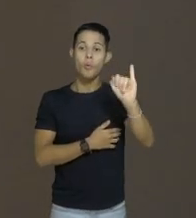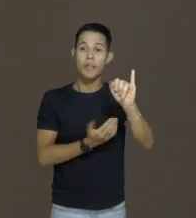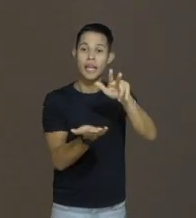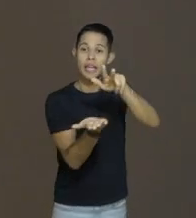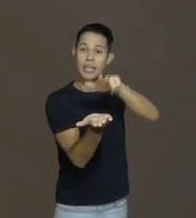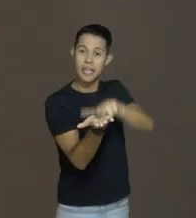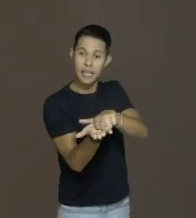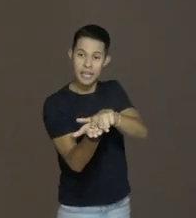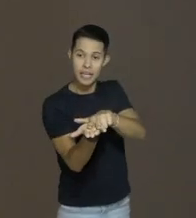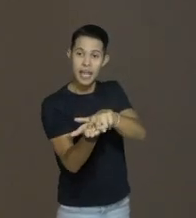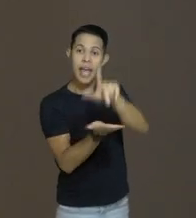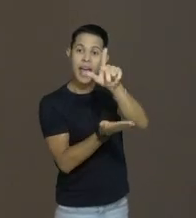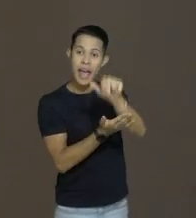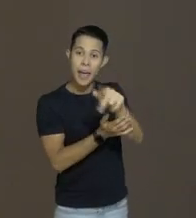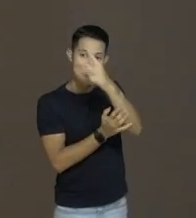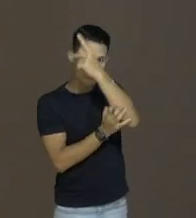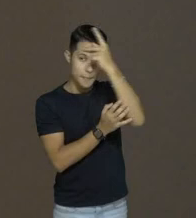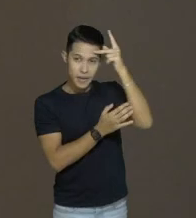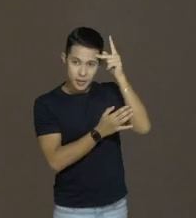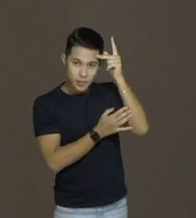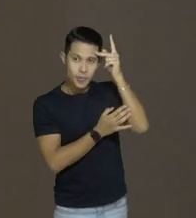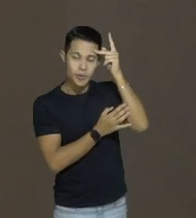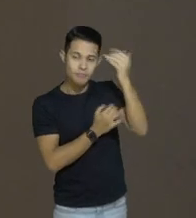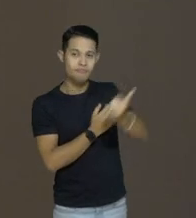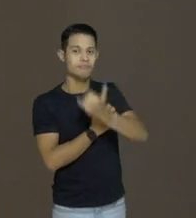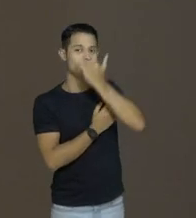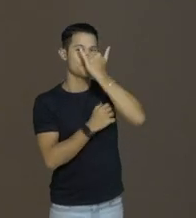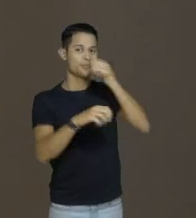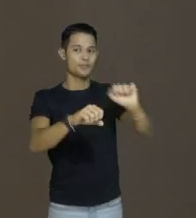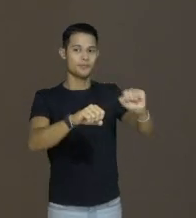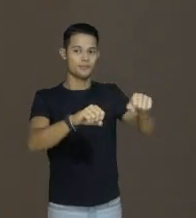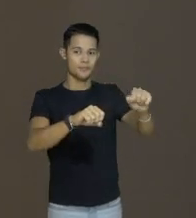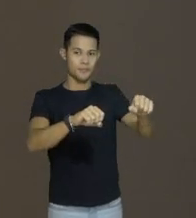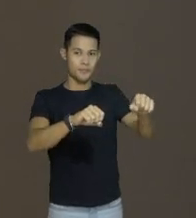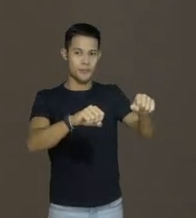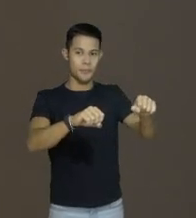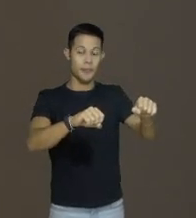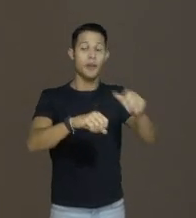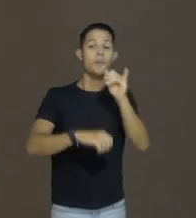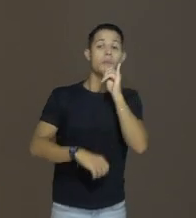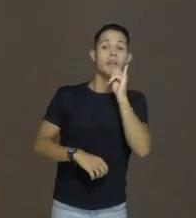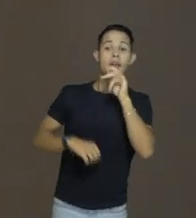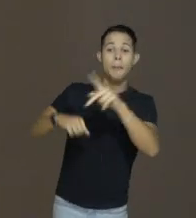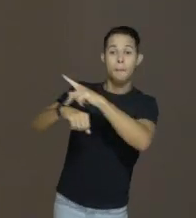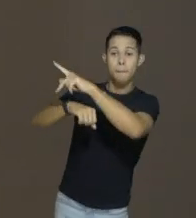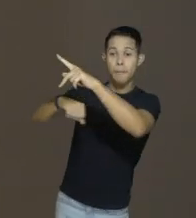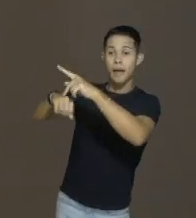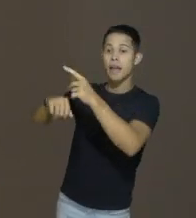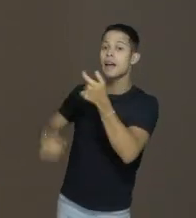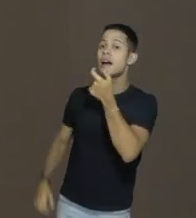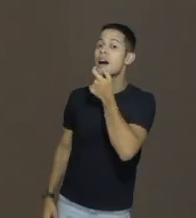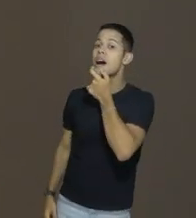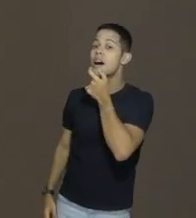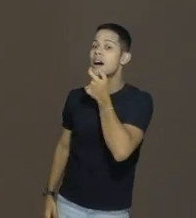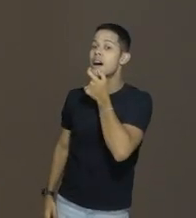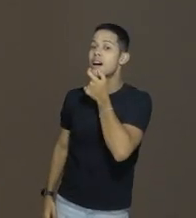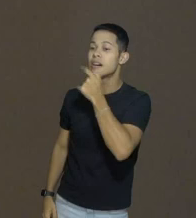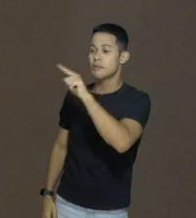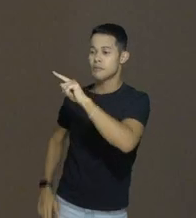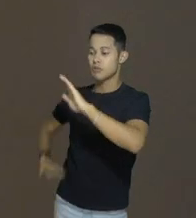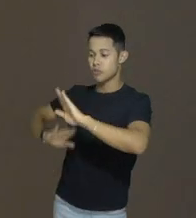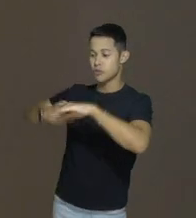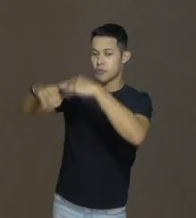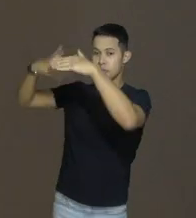né? Então, isso, em países com desenvolvimento, como a Inglaterra, que eles pesam